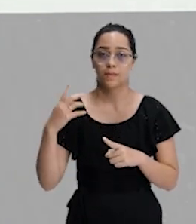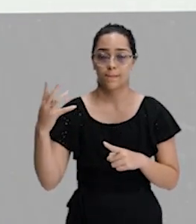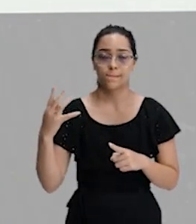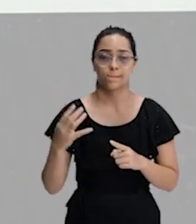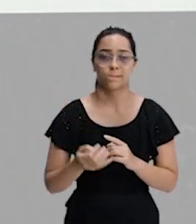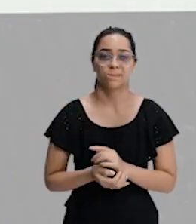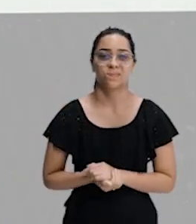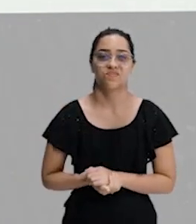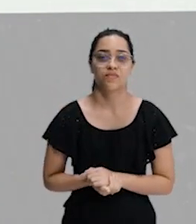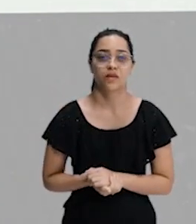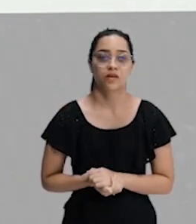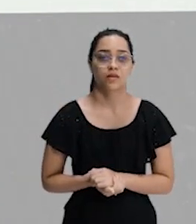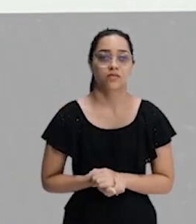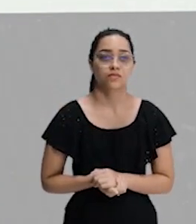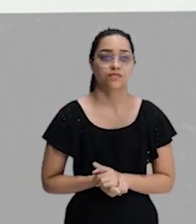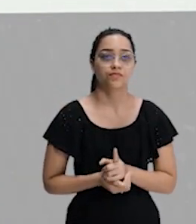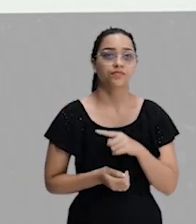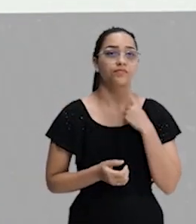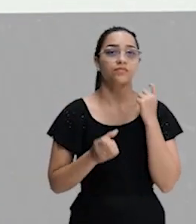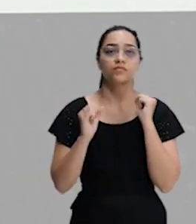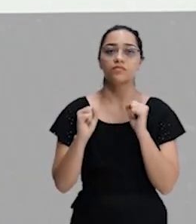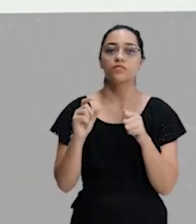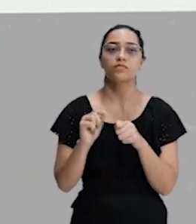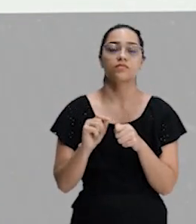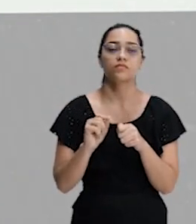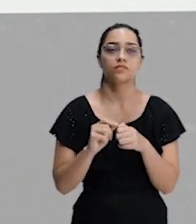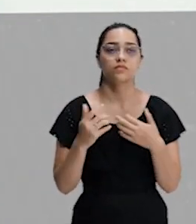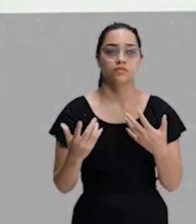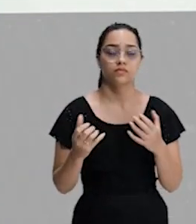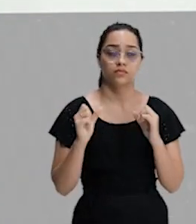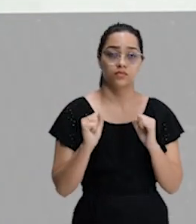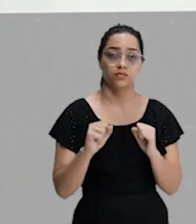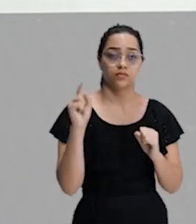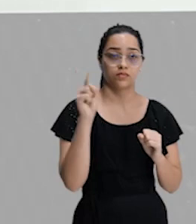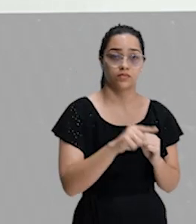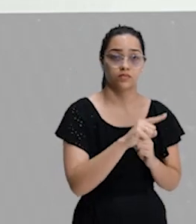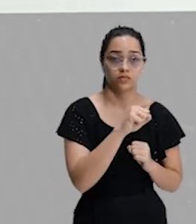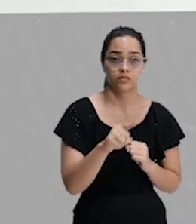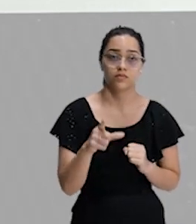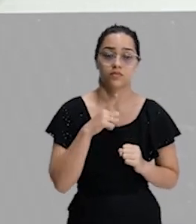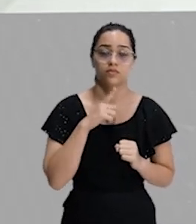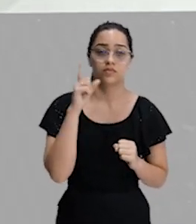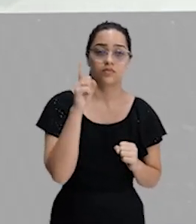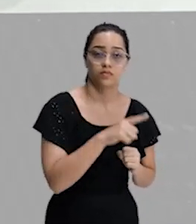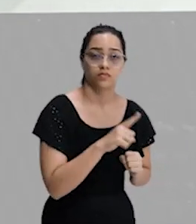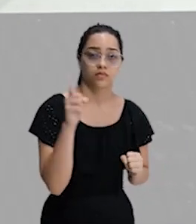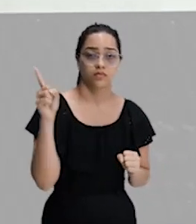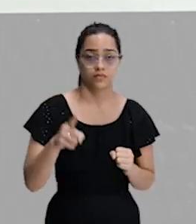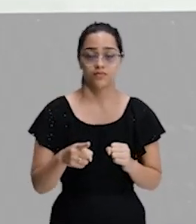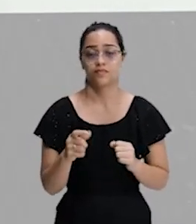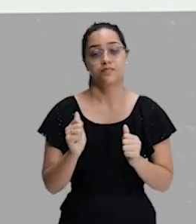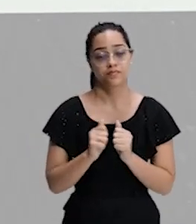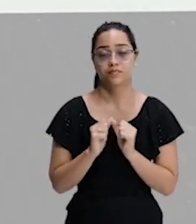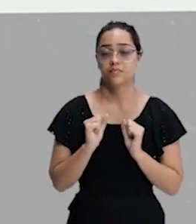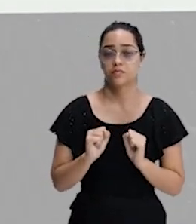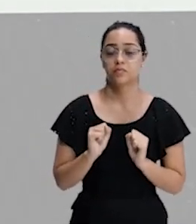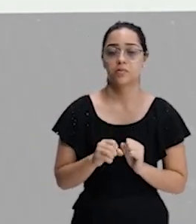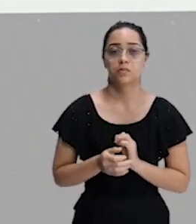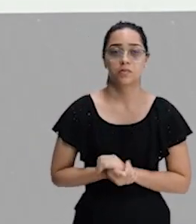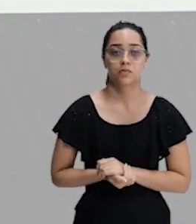4, certo? O que a gente pode fazer aqui? A gente pode cancelar esse π com esse π